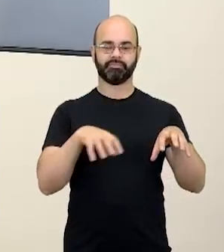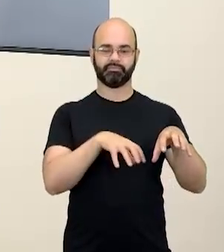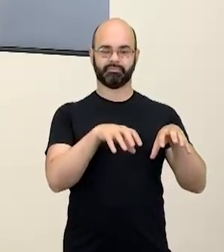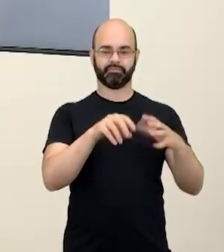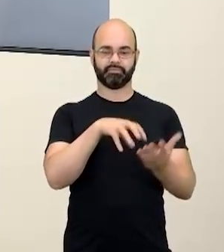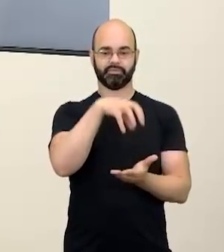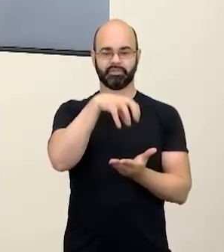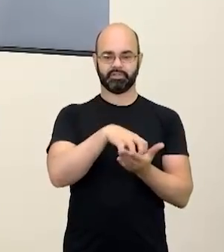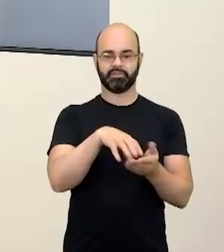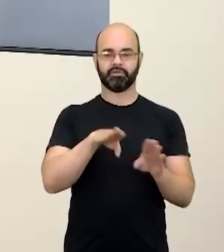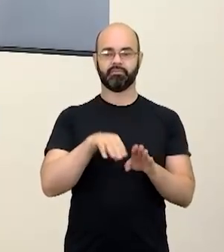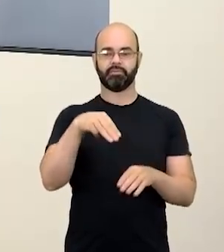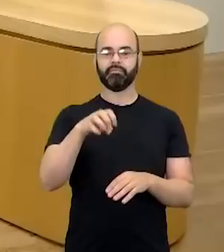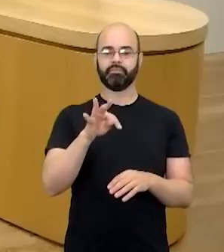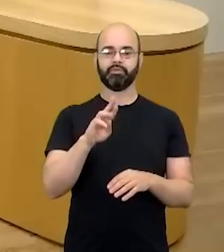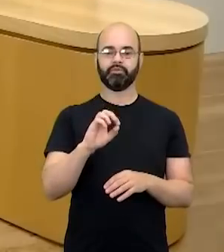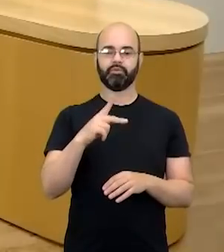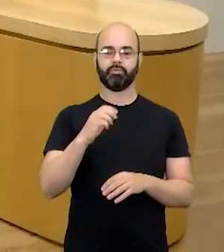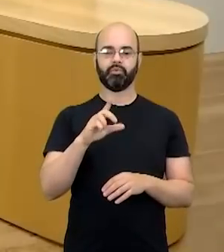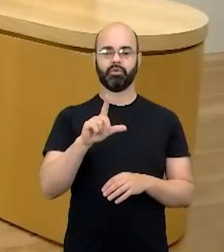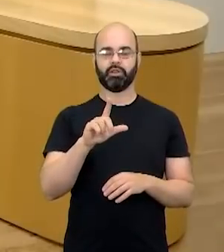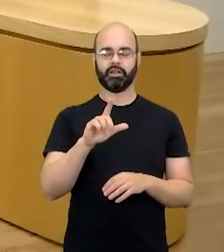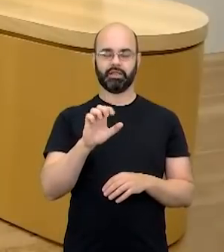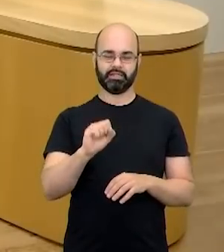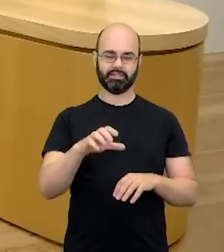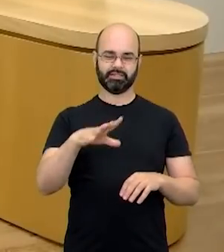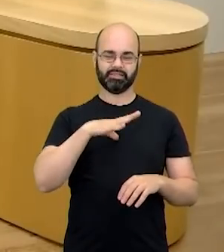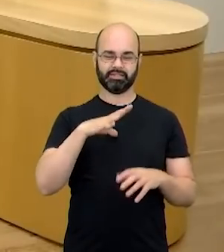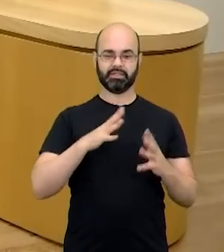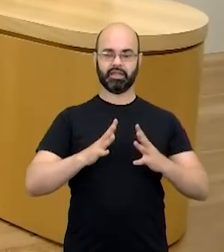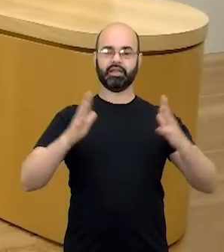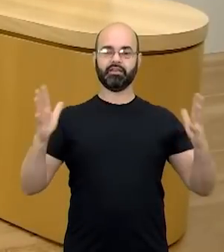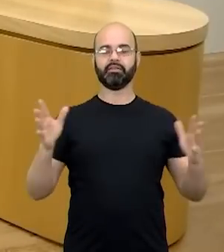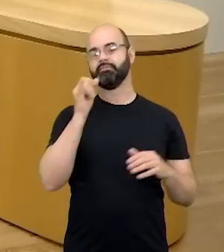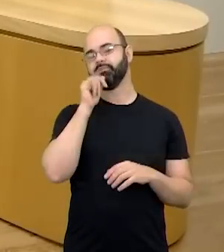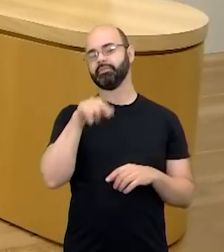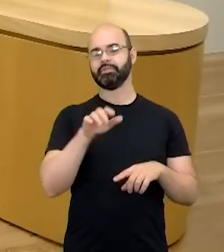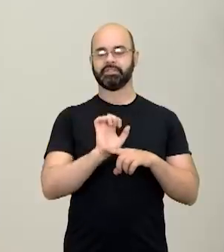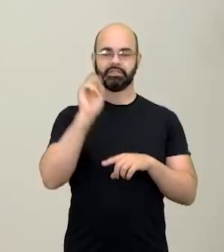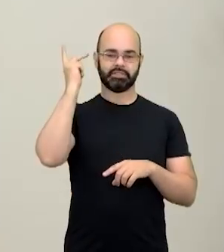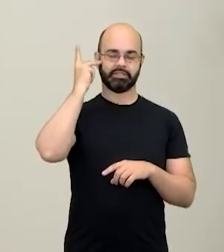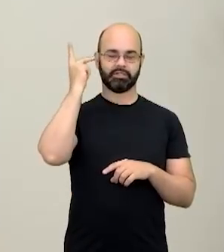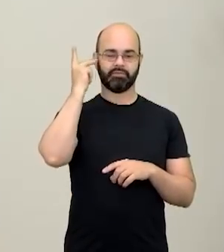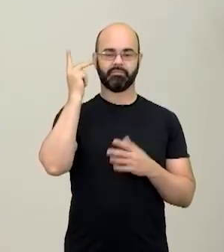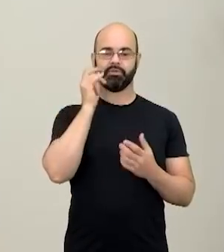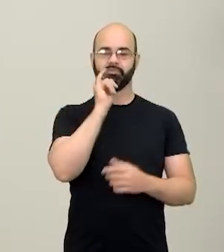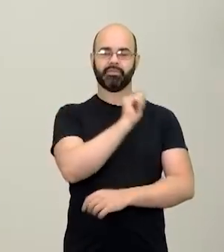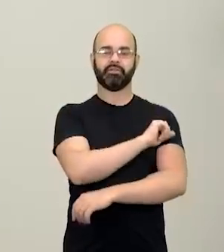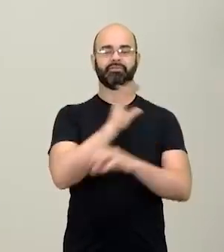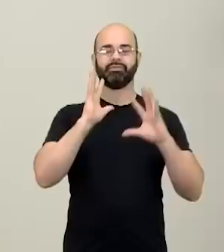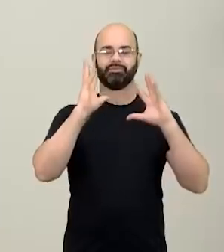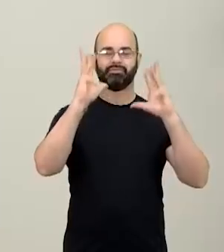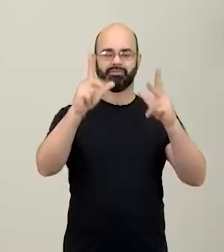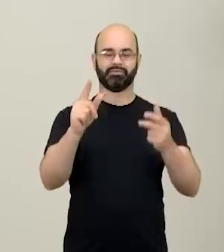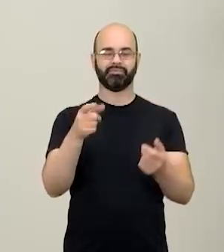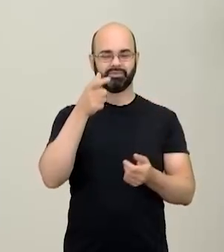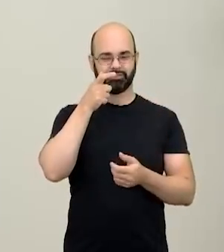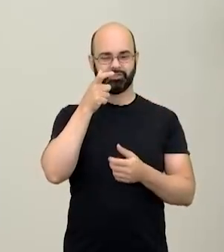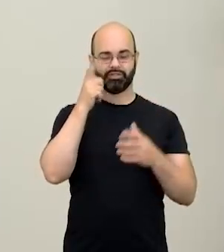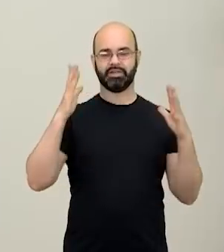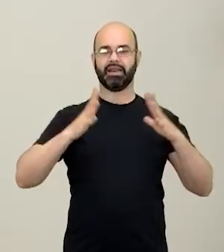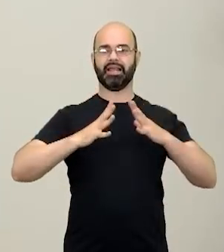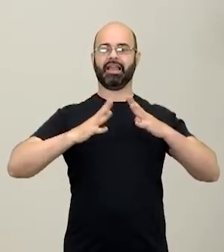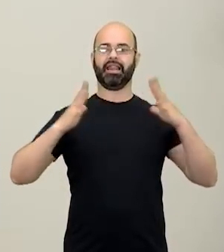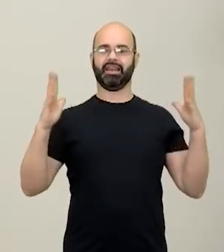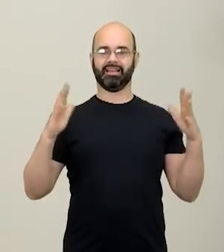das metrópoles. Né? Não, você falou centro agora, eu fiquei até pensando, no estado de São Paulo, aqui todos os alunos assistindo, muito grande, né? E eu tenho certeza